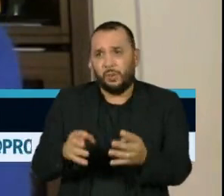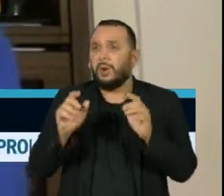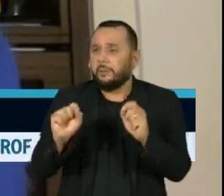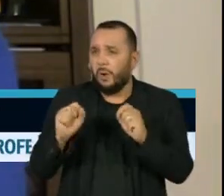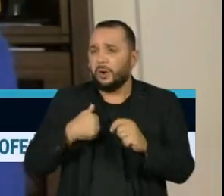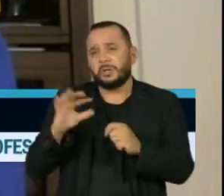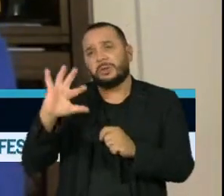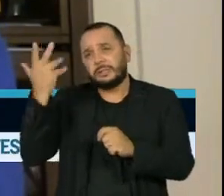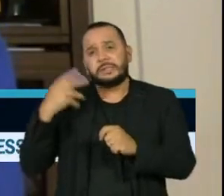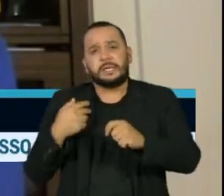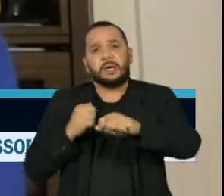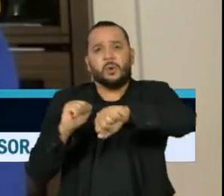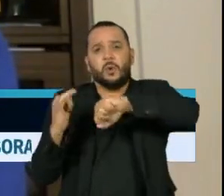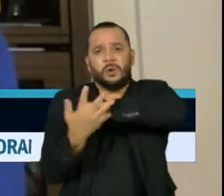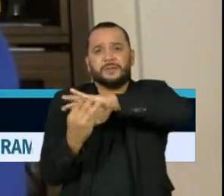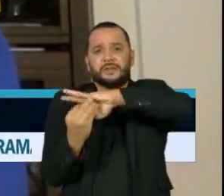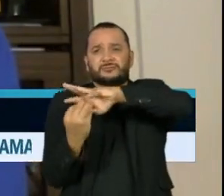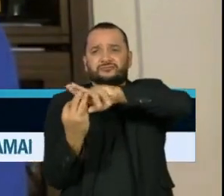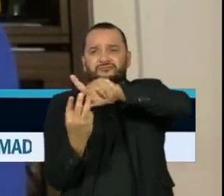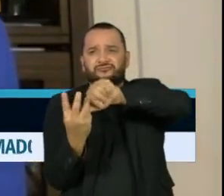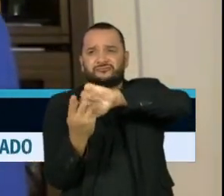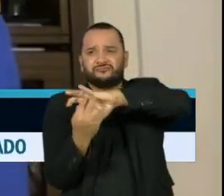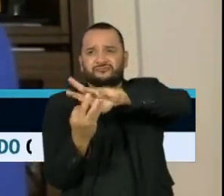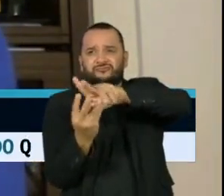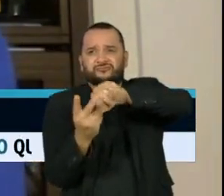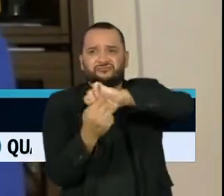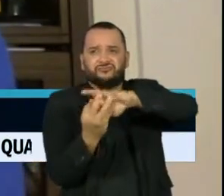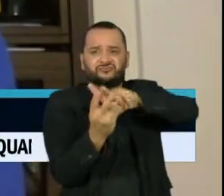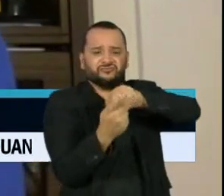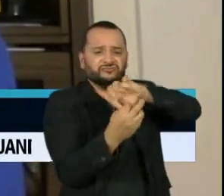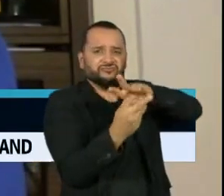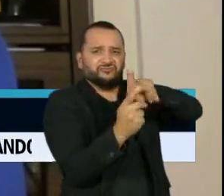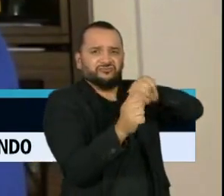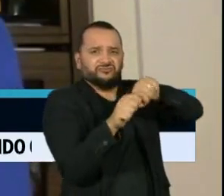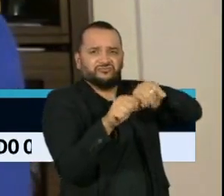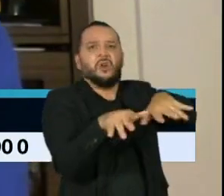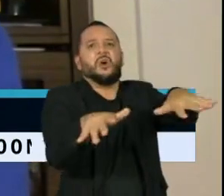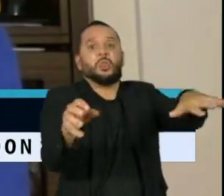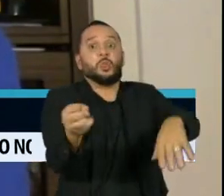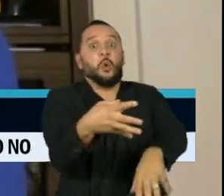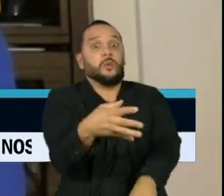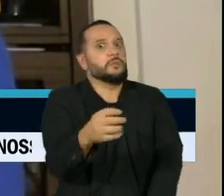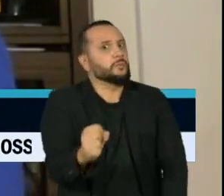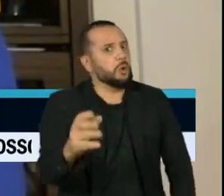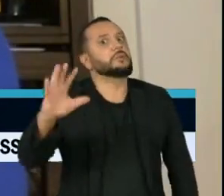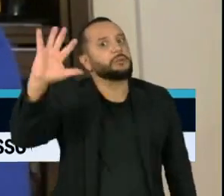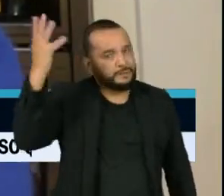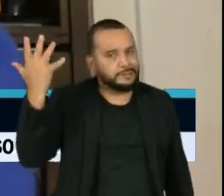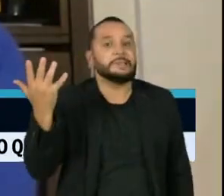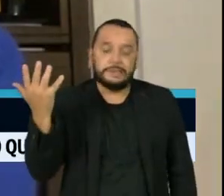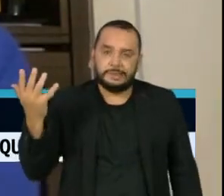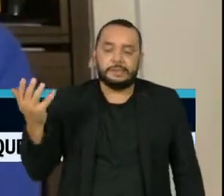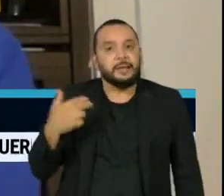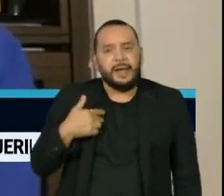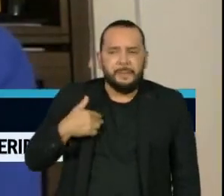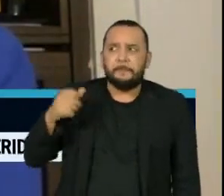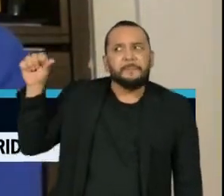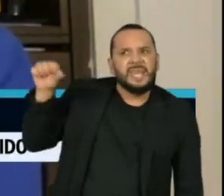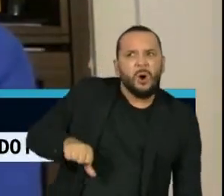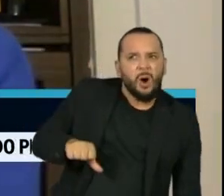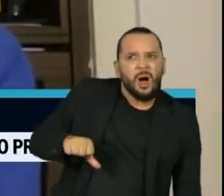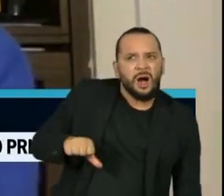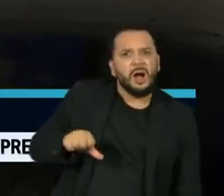a gente não sabe se vai ser pior, melhor ou igual a Ômicron ou as anteriores. Então,